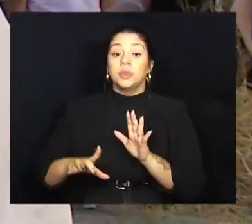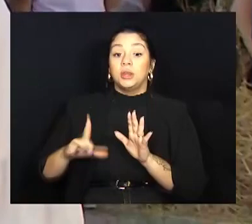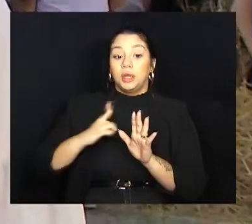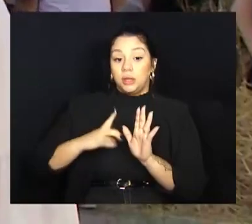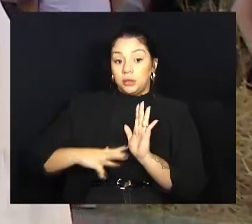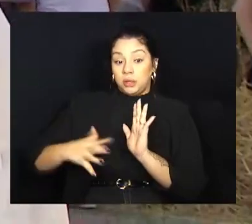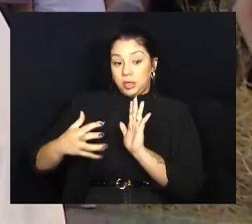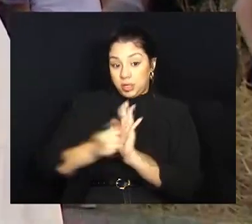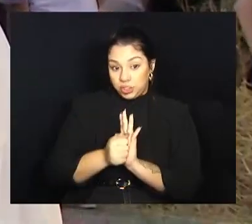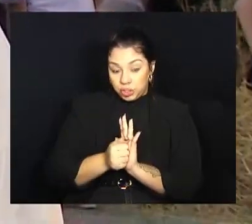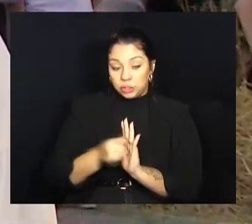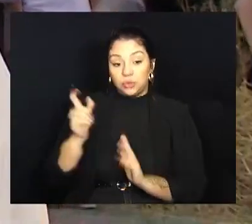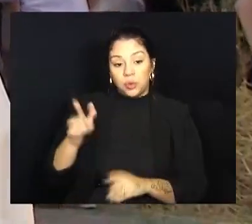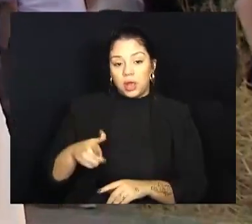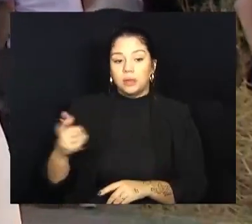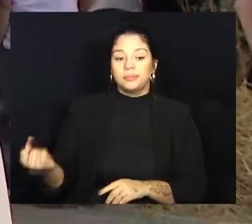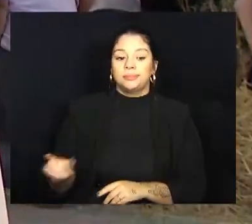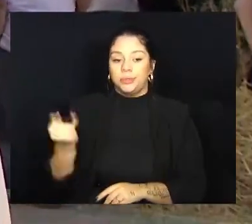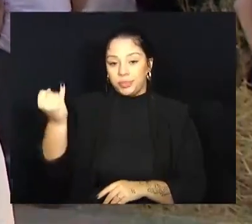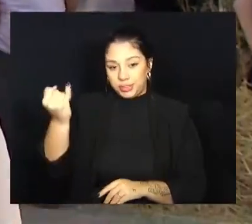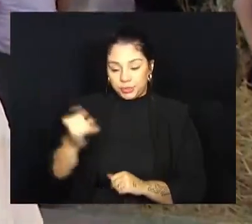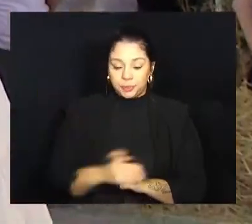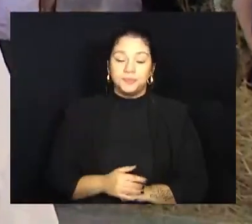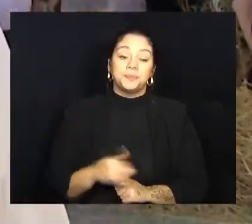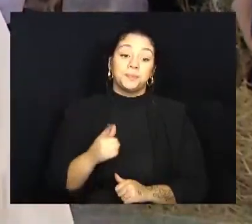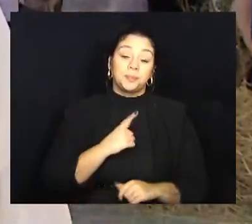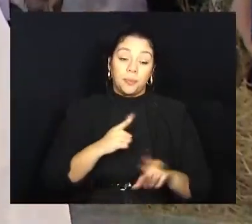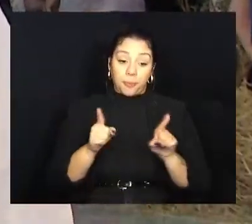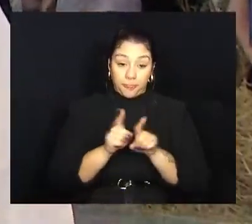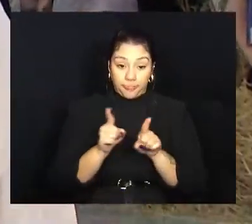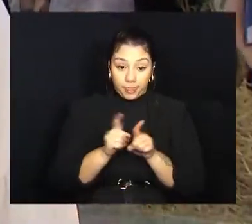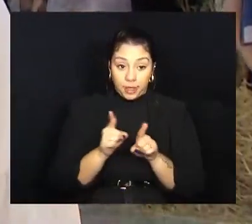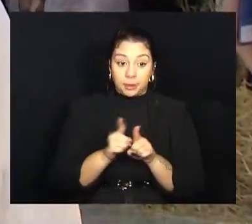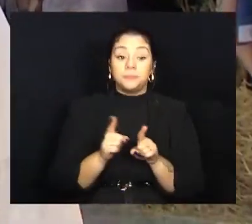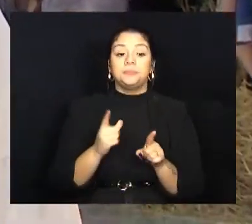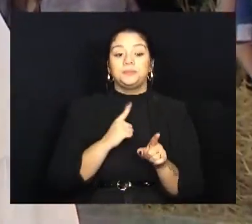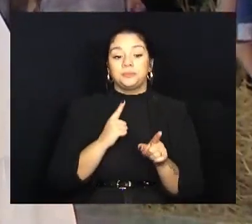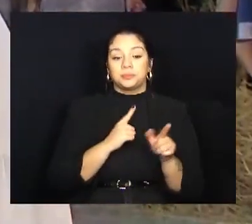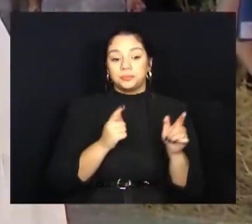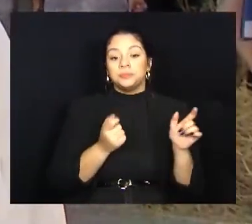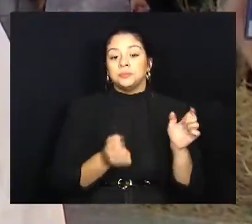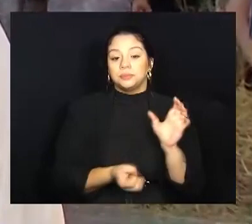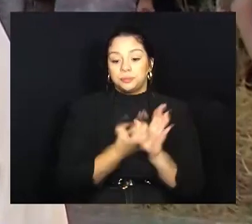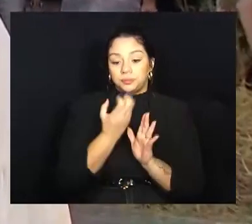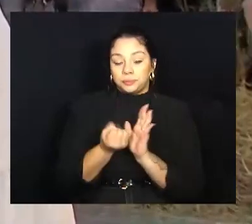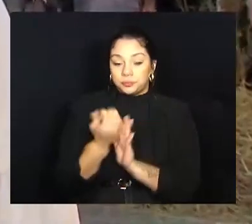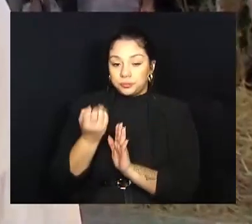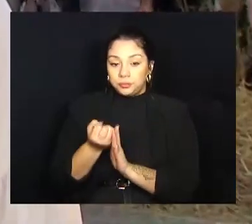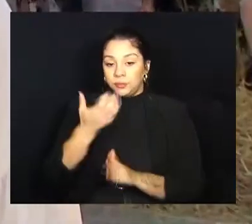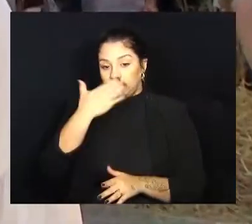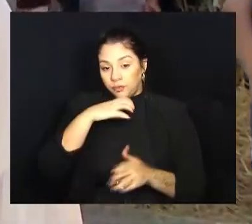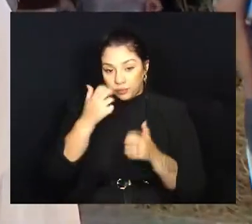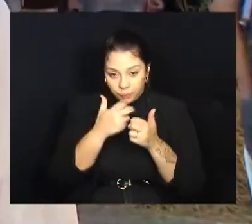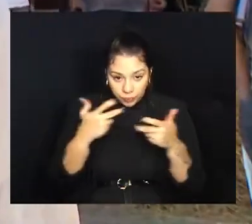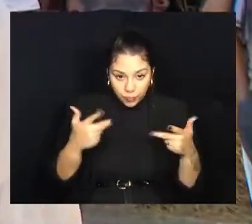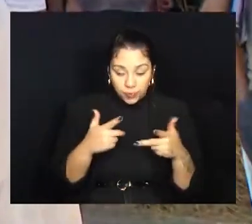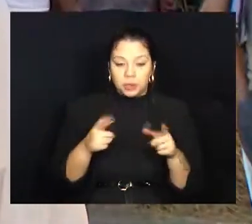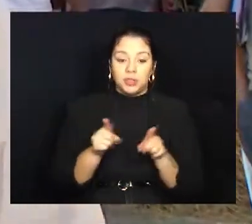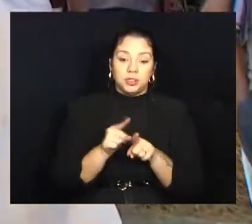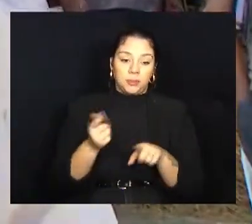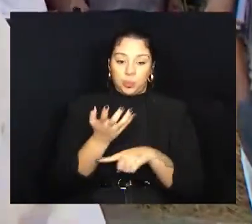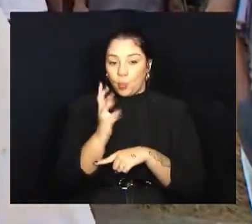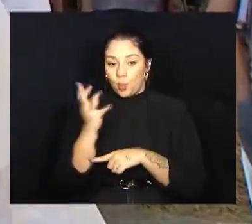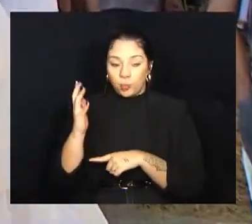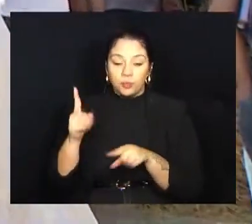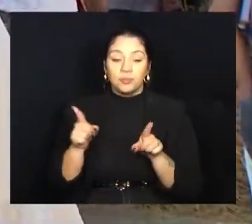registro. Isso é muito importante. A gente também tem produtores aí de frutas, de hortaliças, de mel, então, e